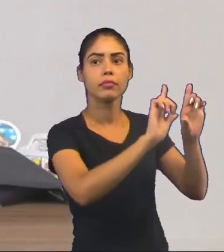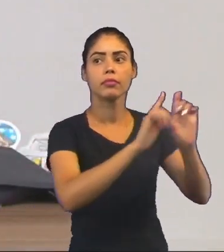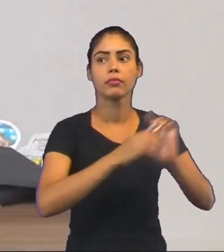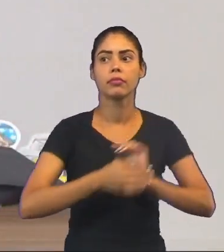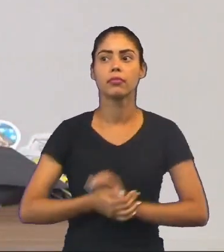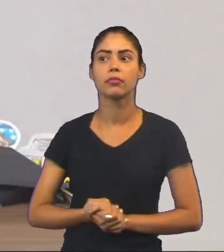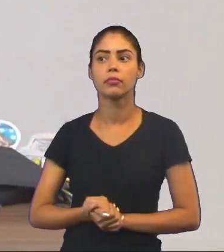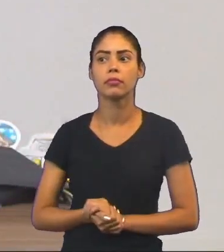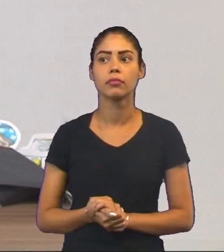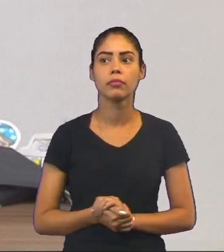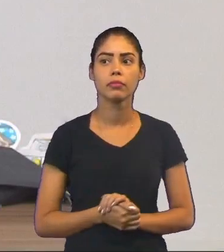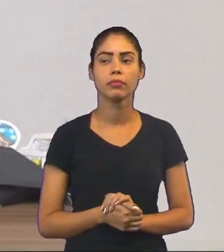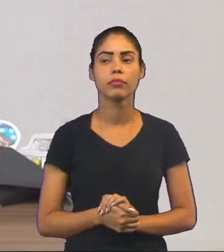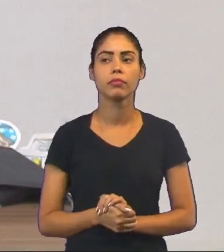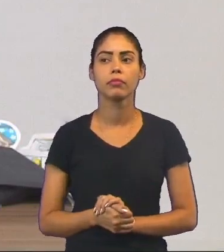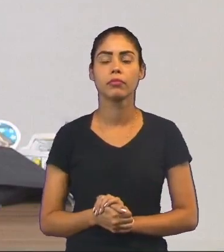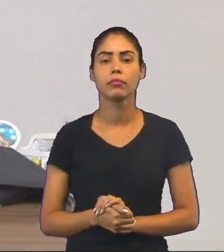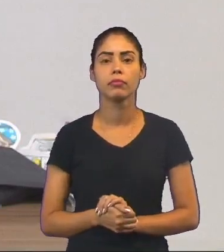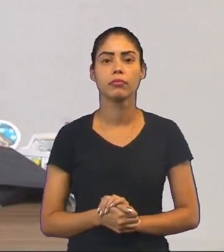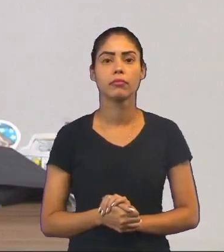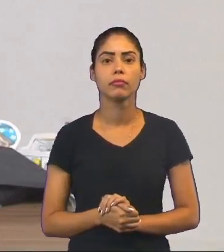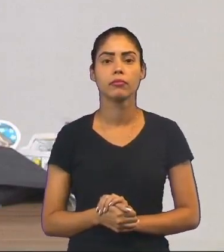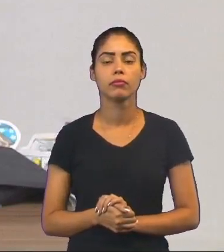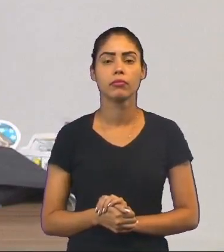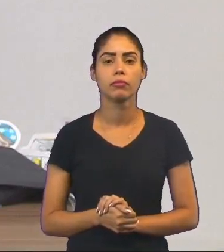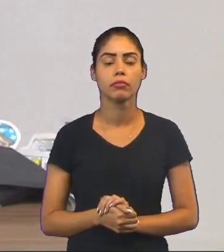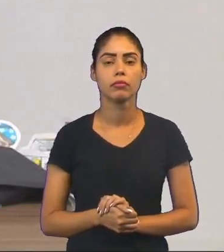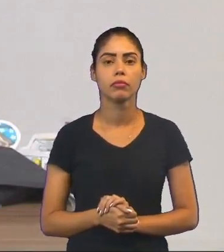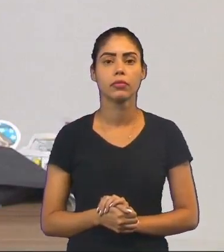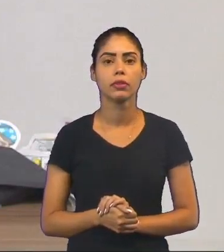colocar para este lado.